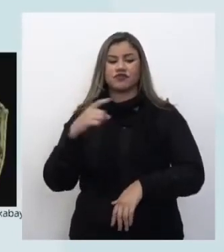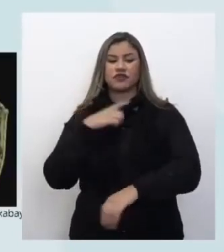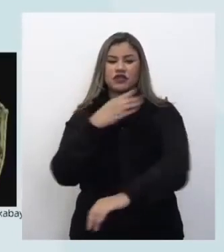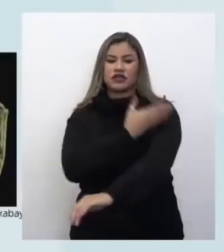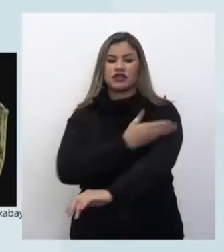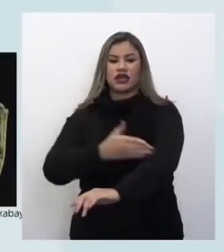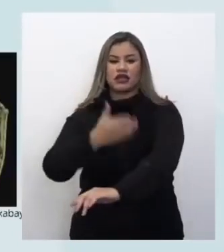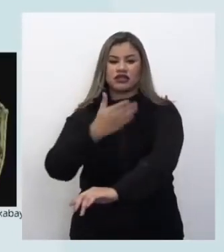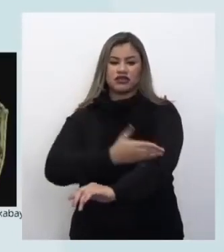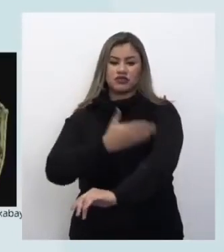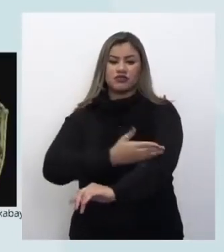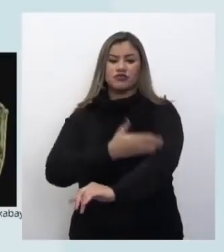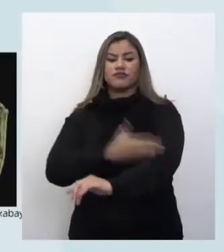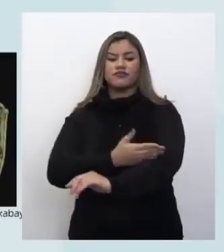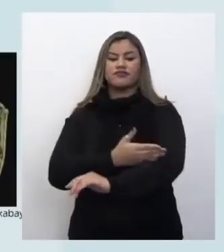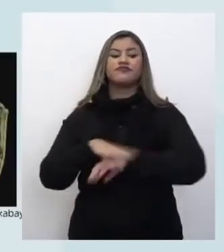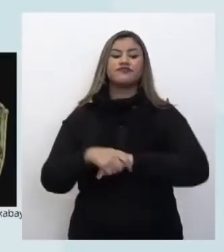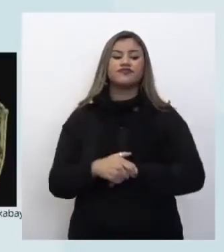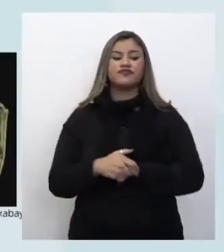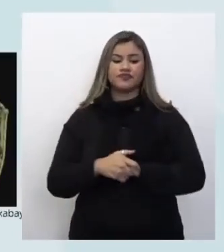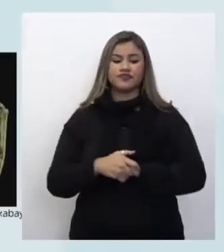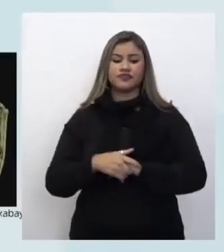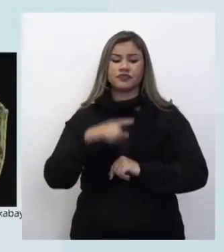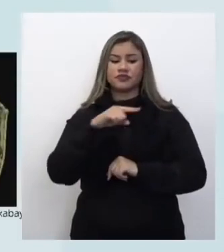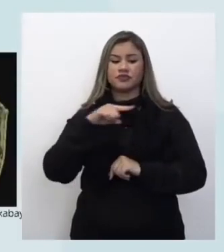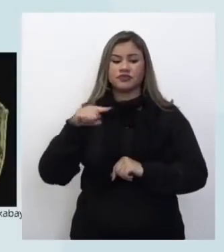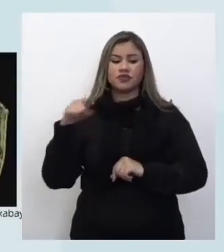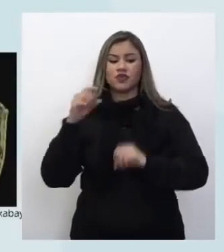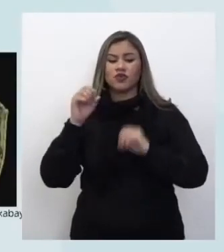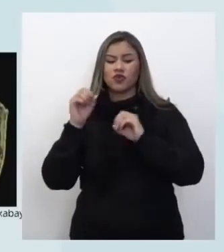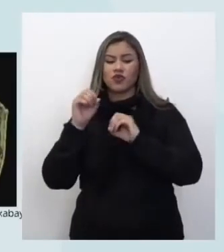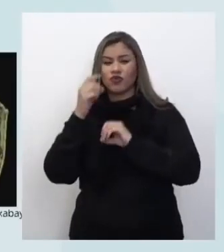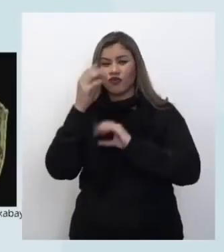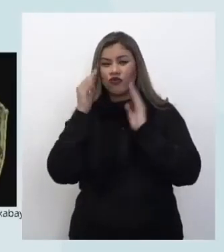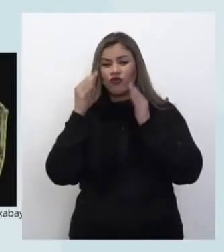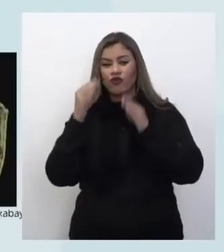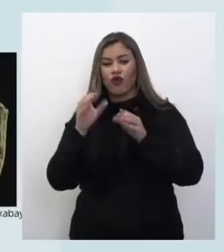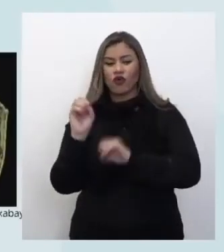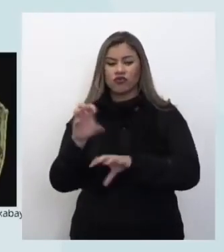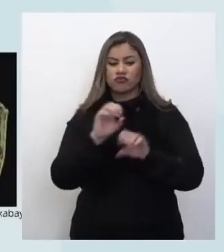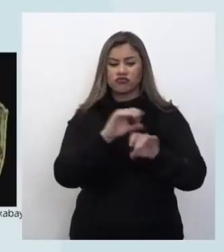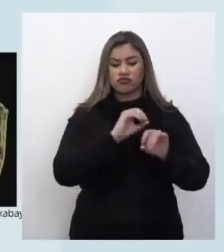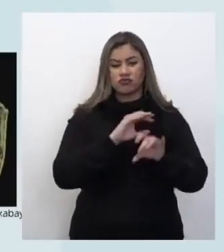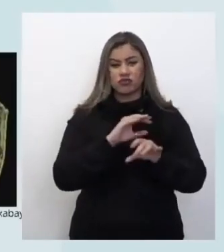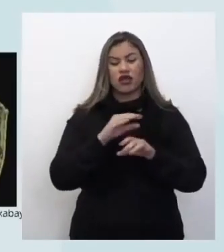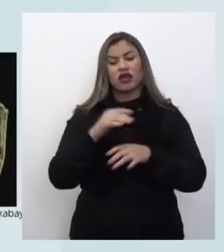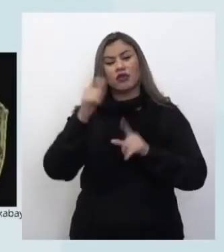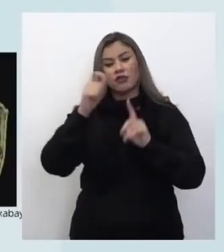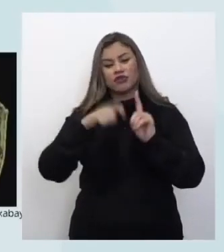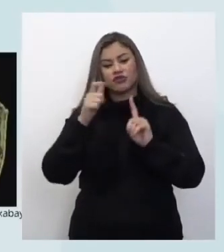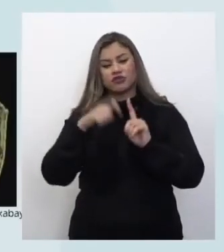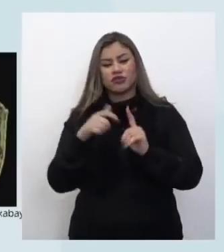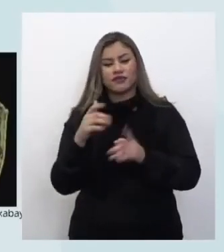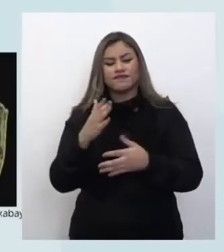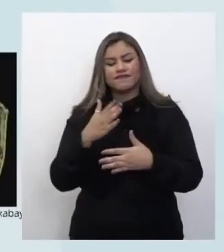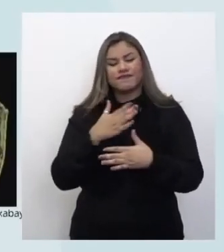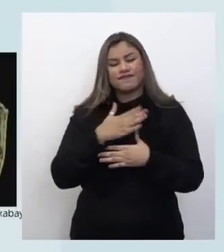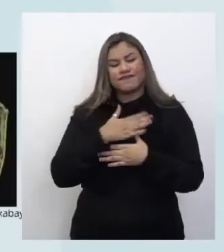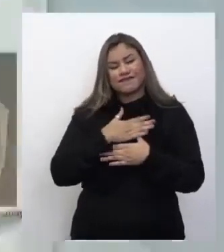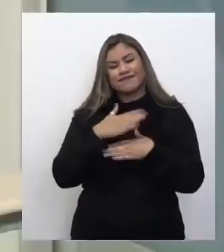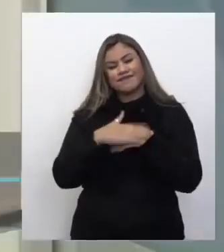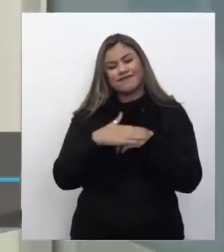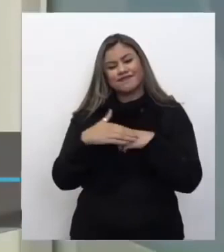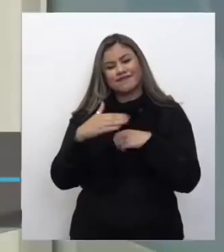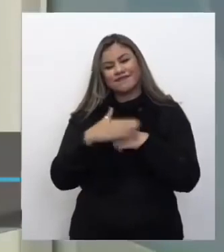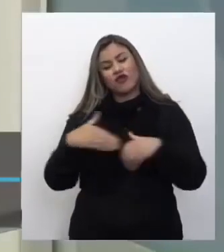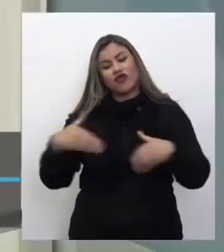moralizante, visando a educação. Os personagens são geralmente representados pela bondade, fome, raiva e inveja. Então, em vez